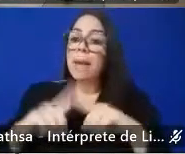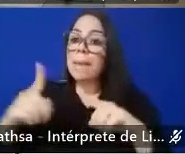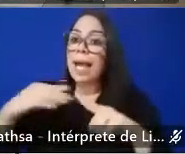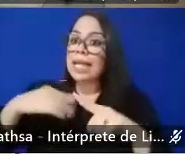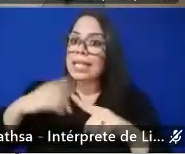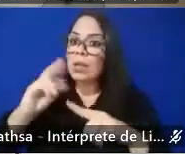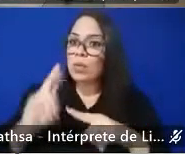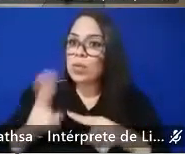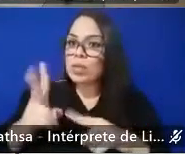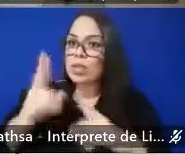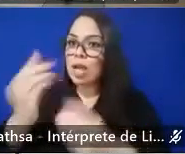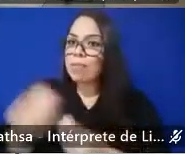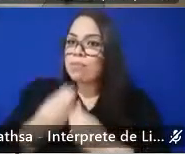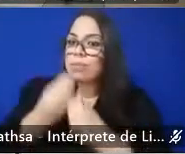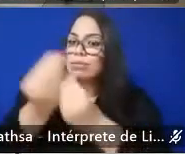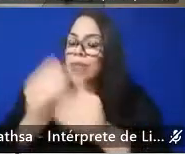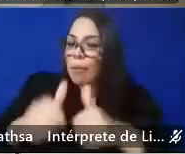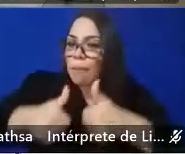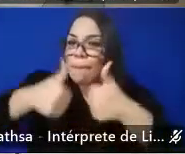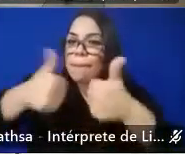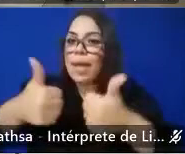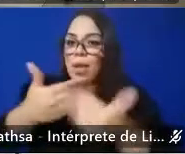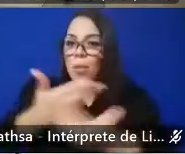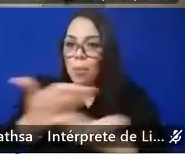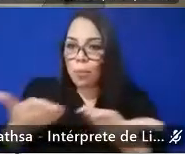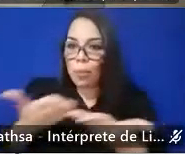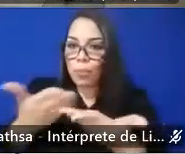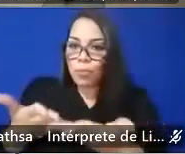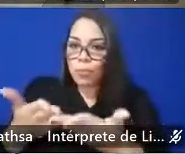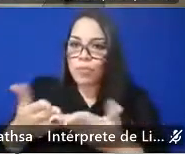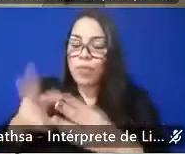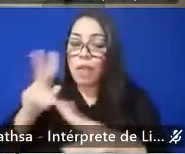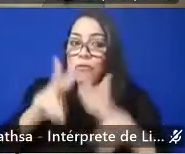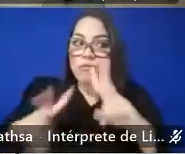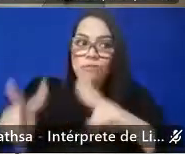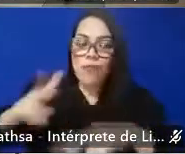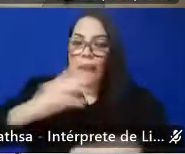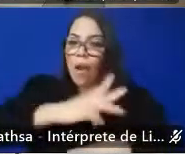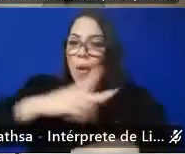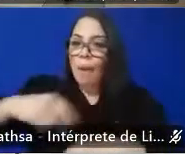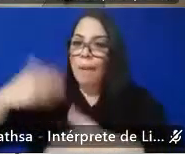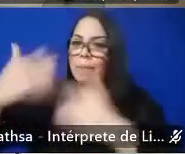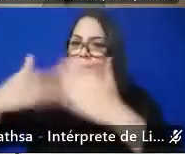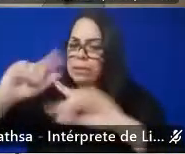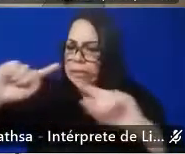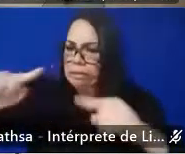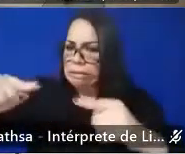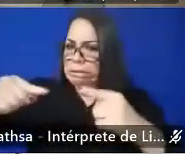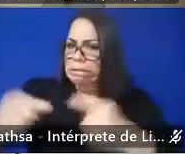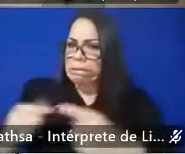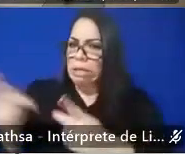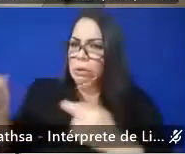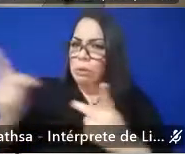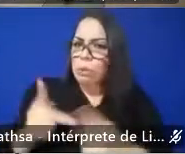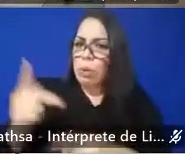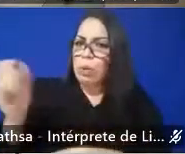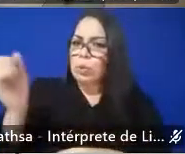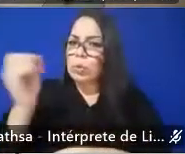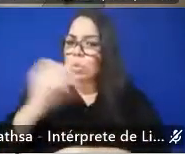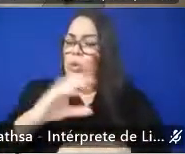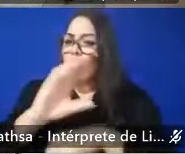dando o meu melhor eu vi essa instituição passar pelo Grande Desafio trazido pelo novo perfil constitucional